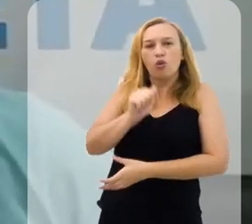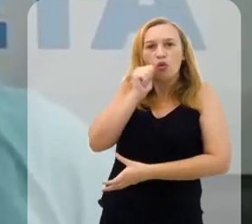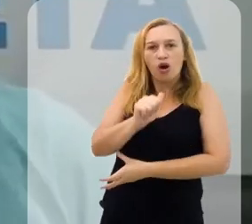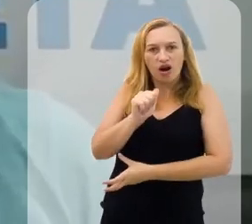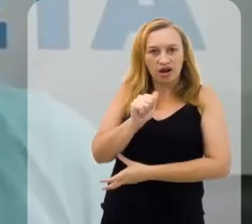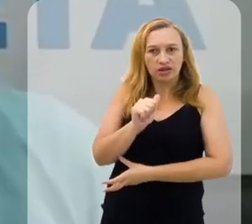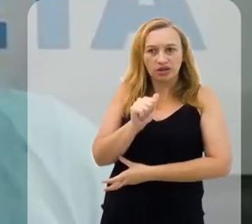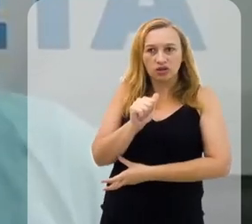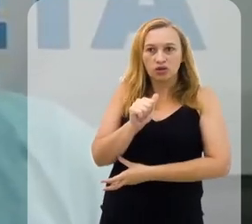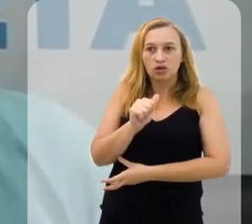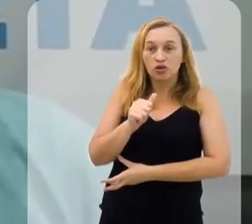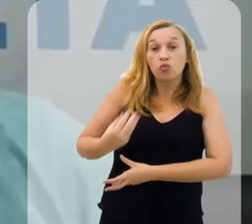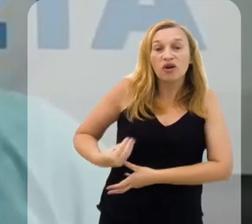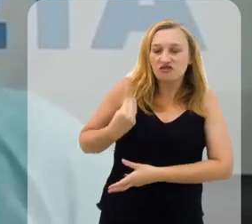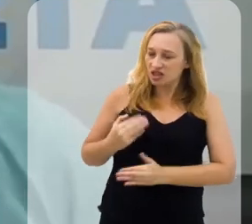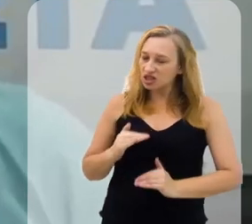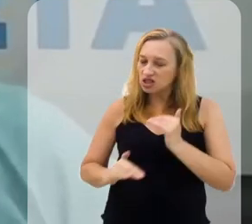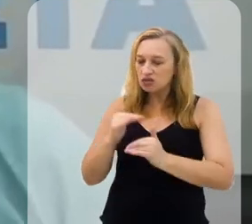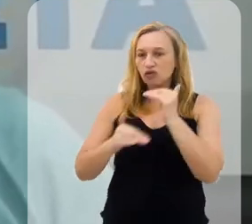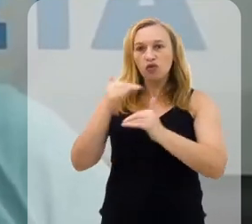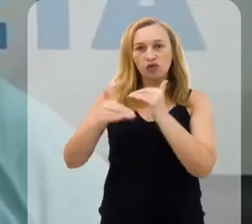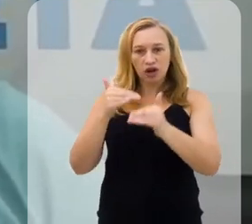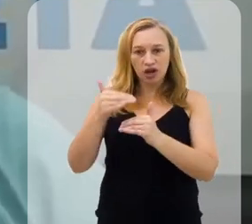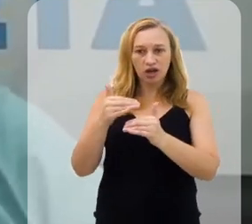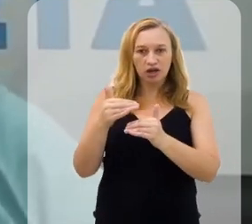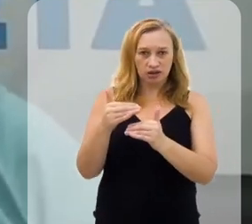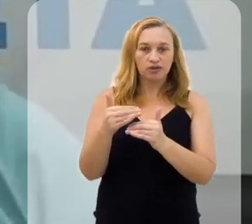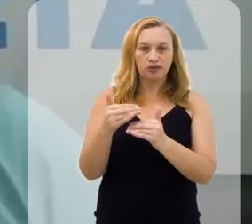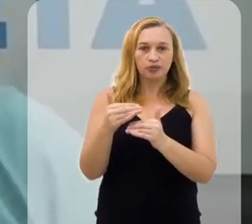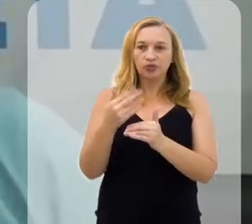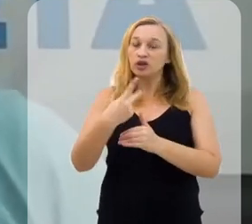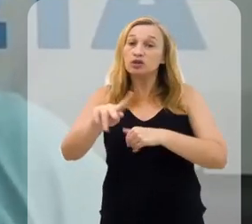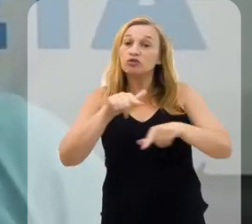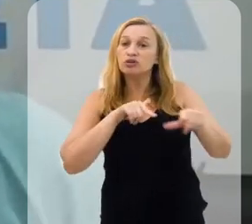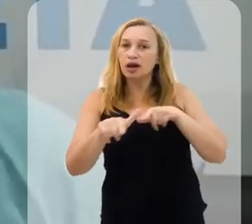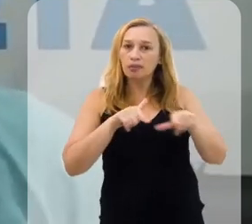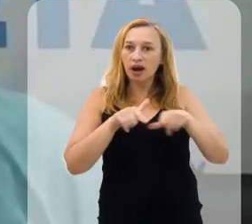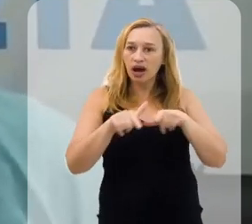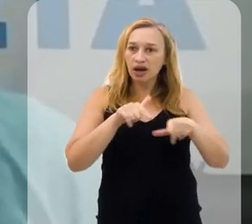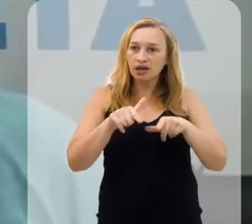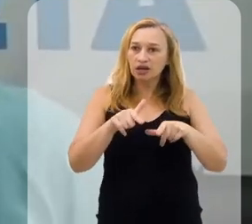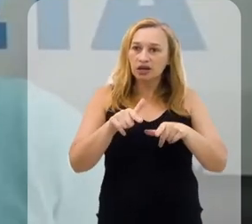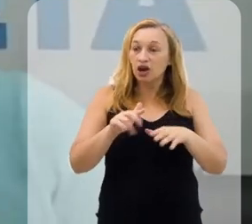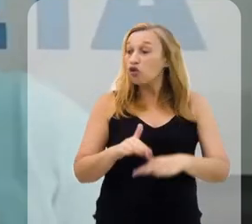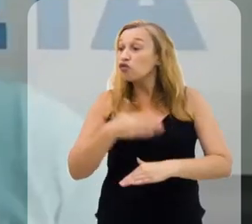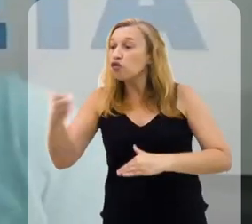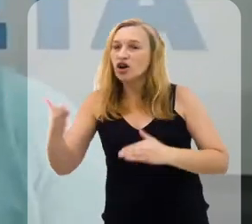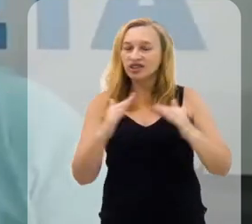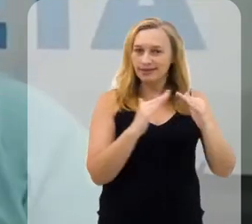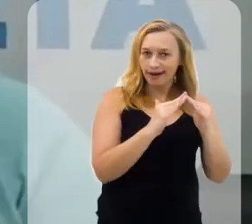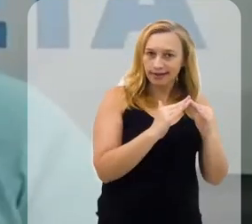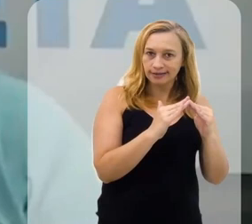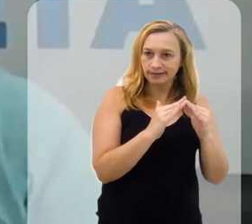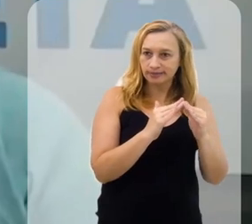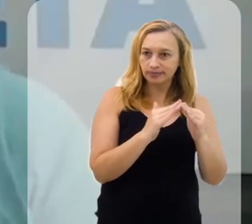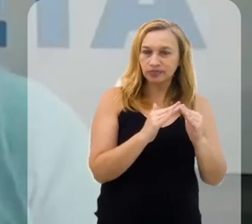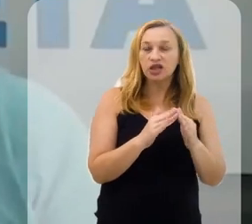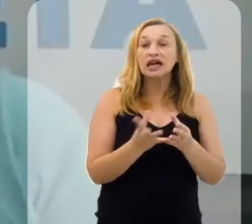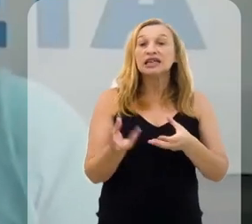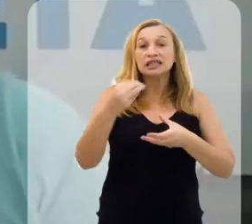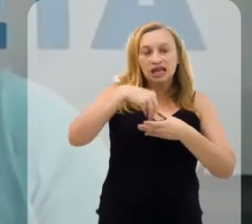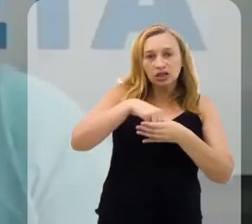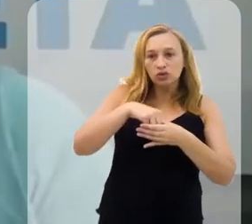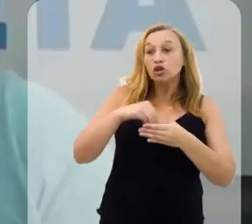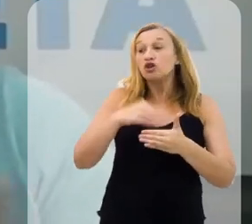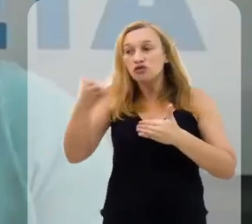mulheres uma condição de desenvolver as suas atividades para fora da propriedade, vamos dizer